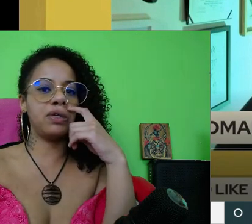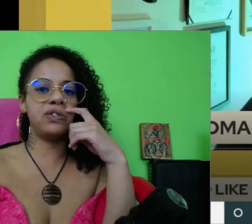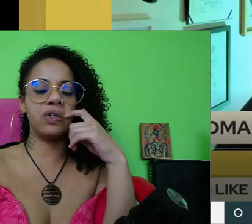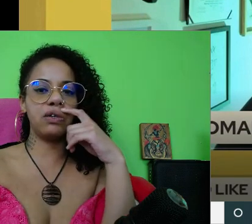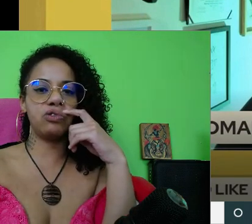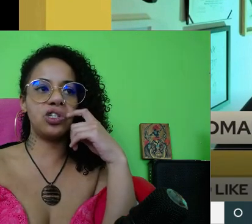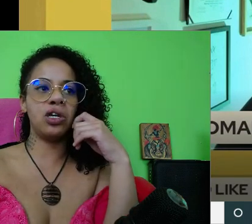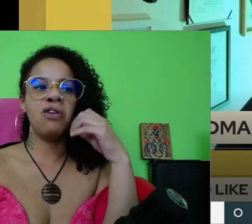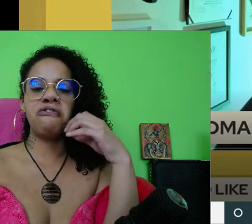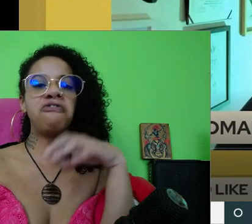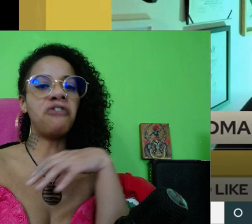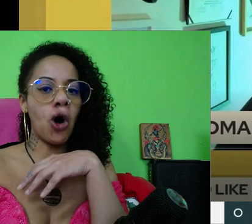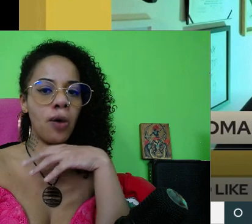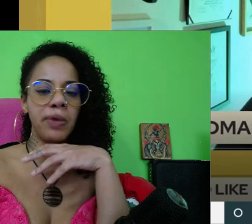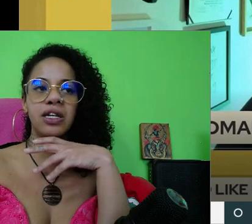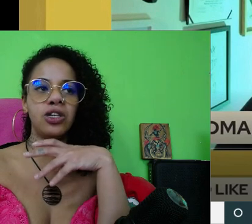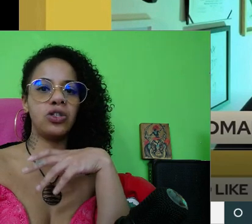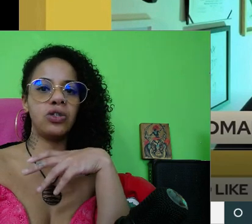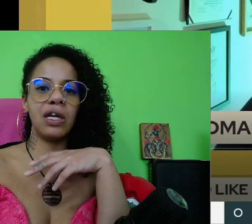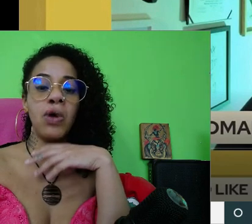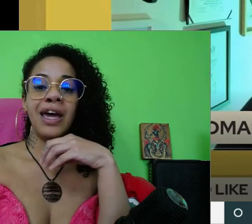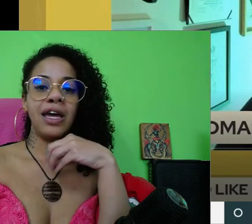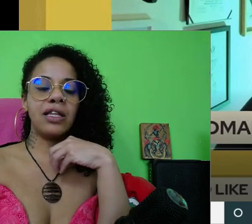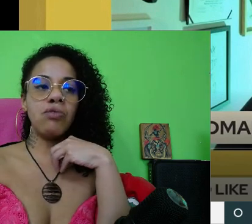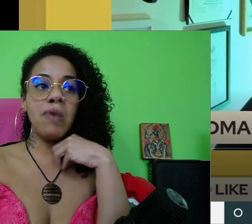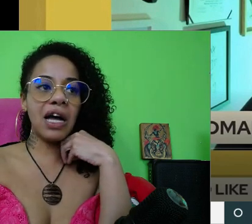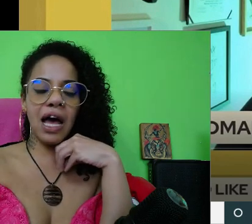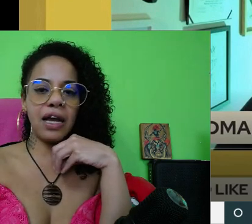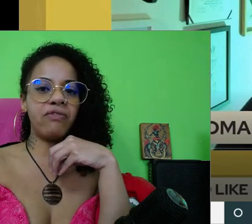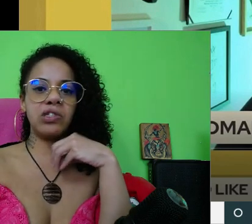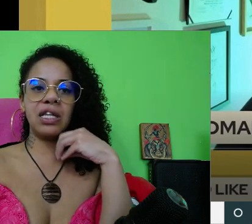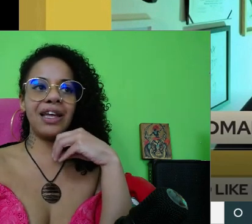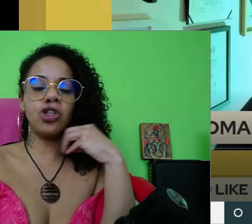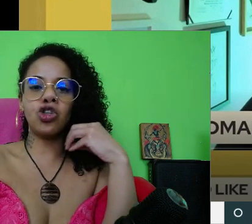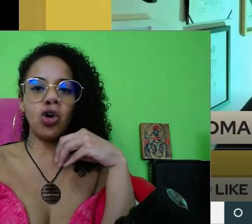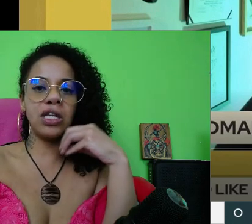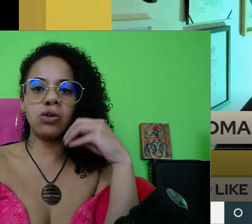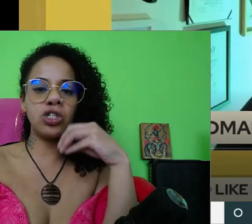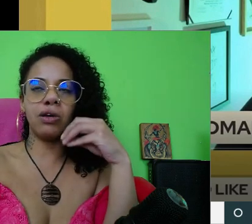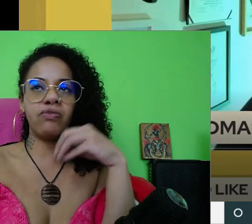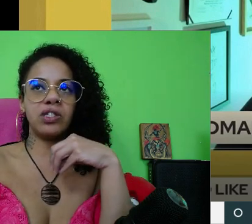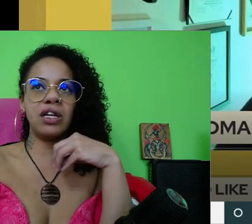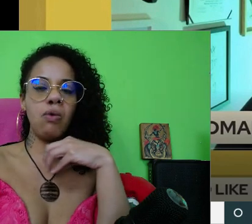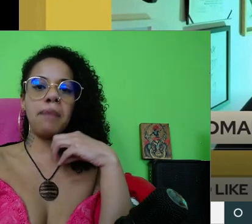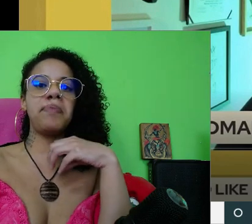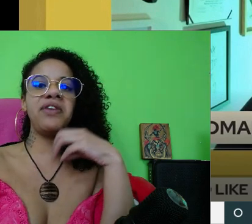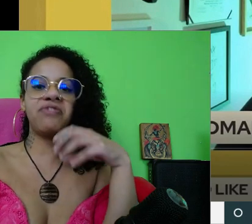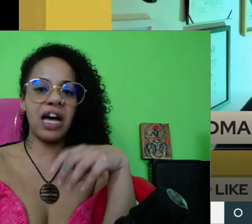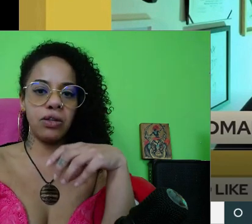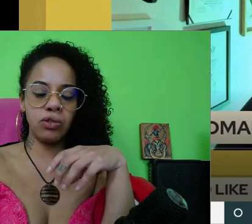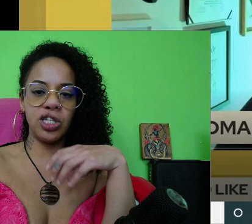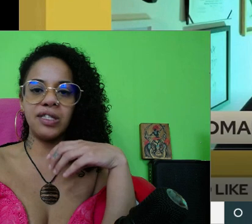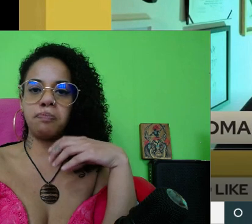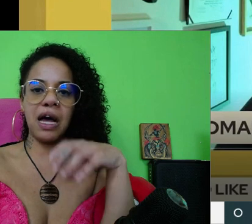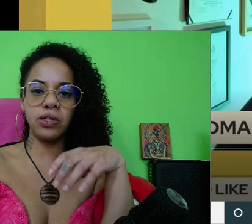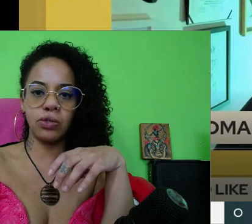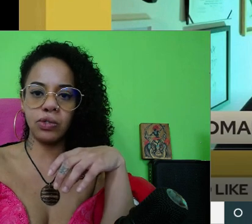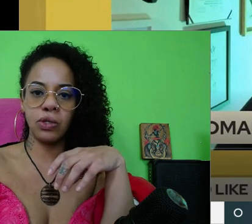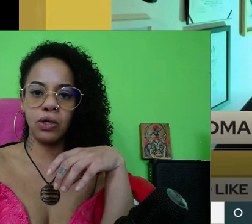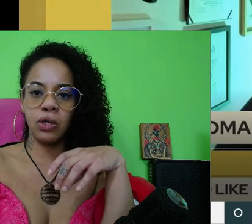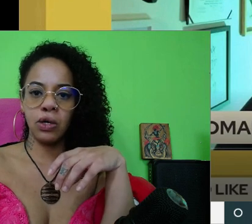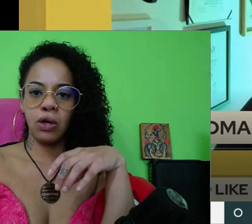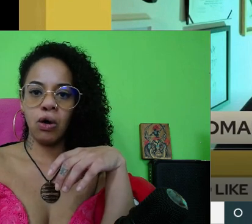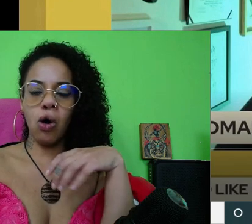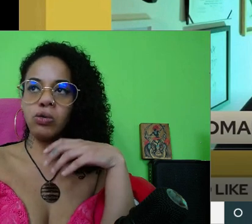você está em uma situação de fome acredito que não então cara você tem toda a condição você não é privado de